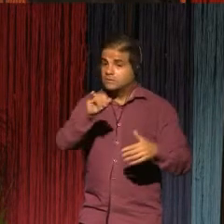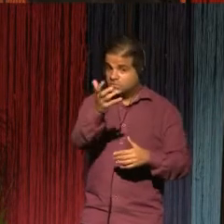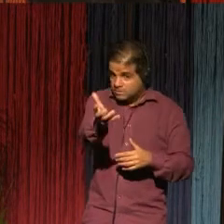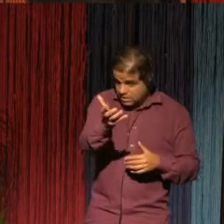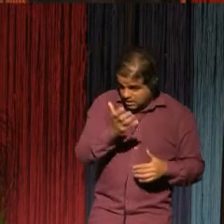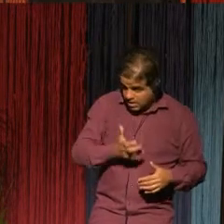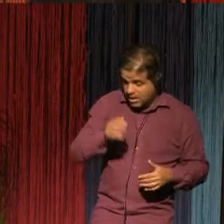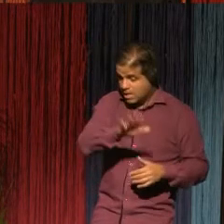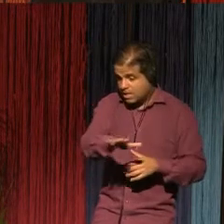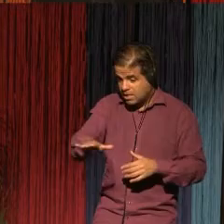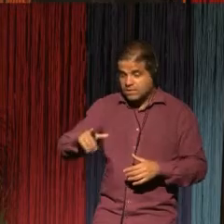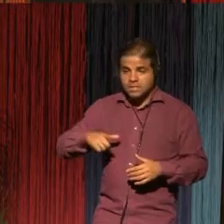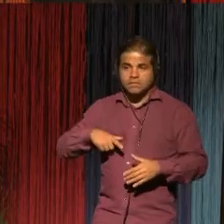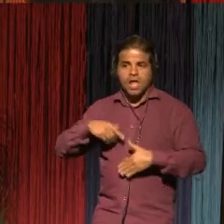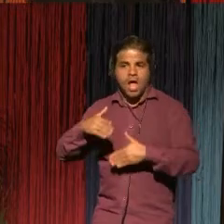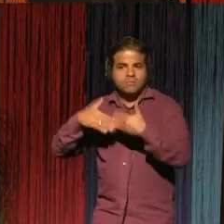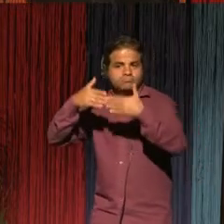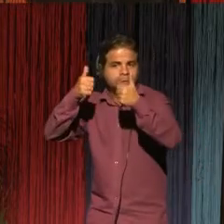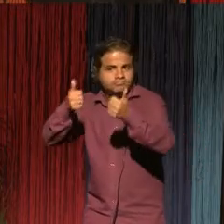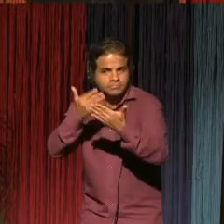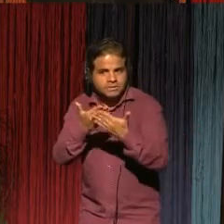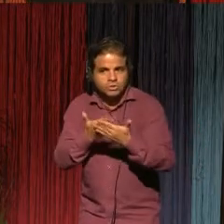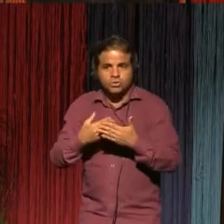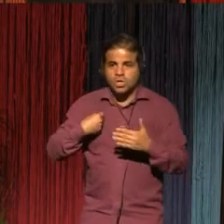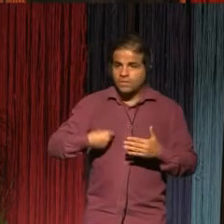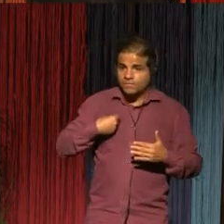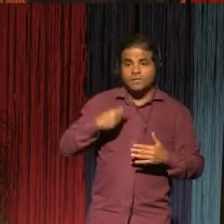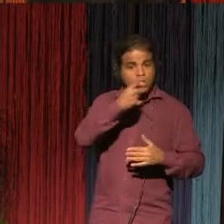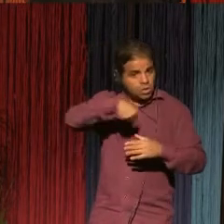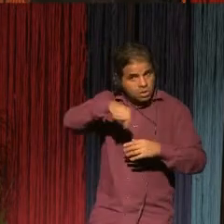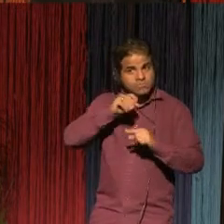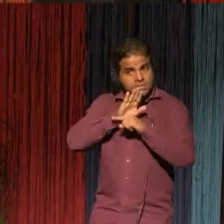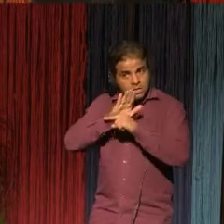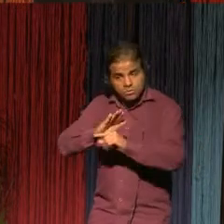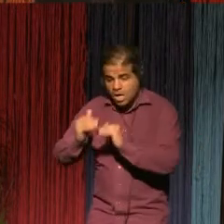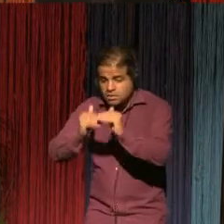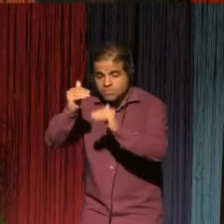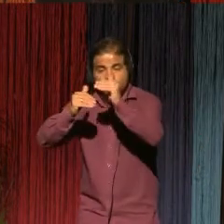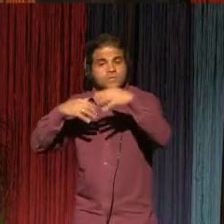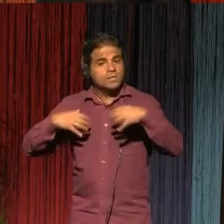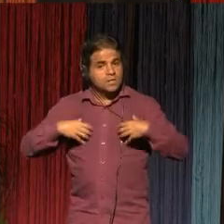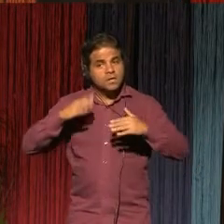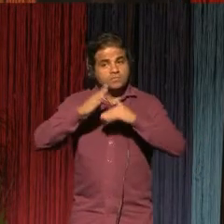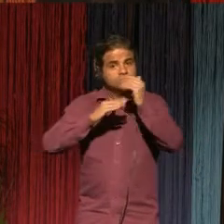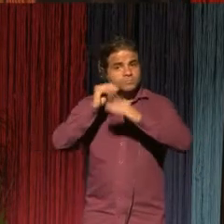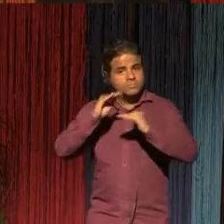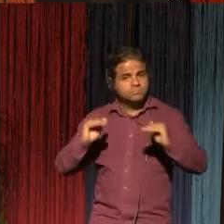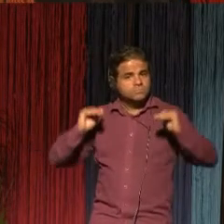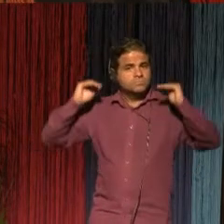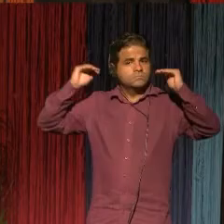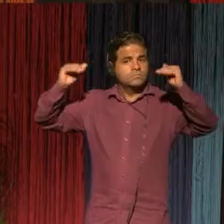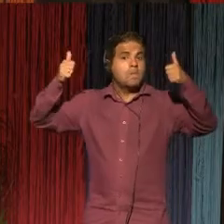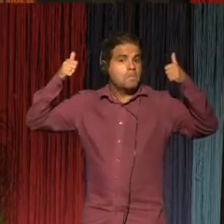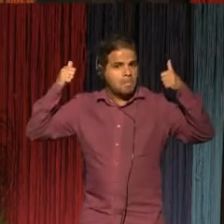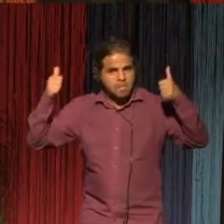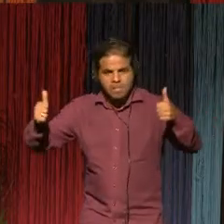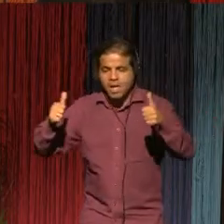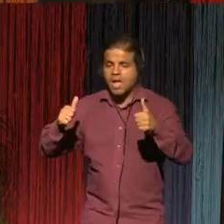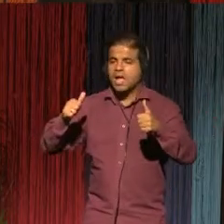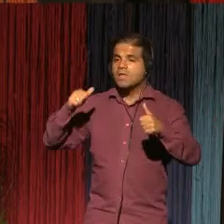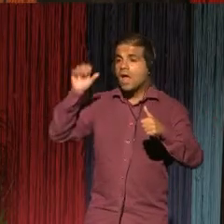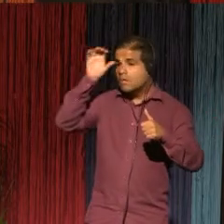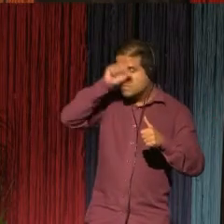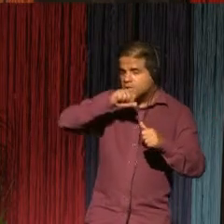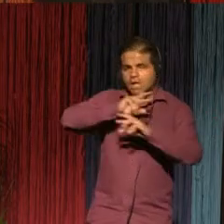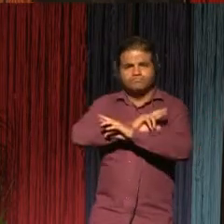que as crianças tenham sucesso na escola e na vida, nós precisamos ajudá-las a desenvolverem uma função executiva saudável. A